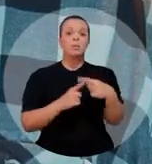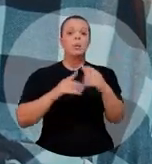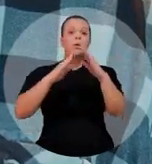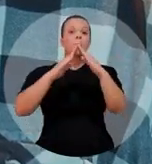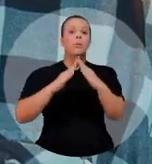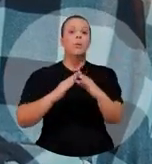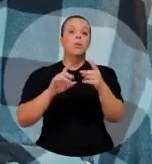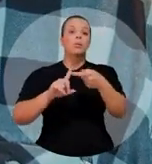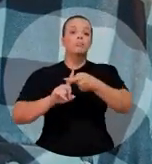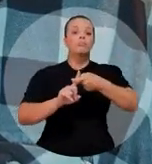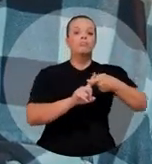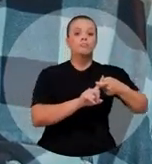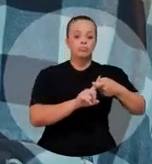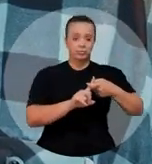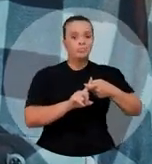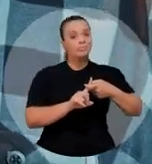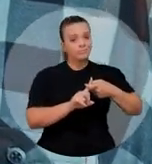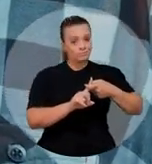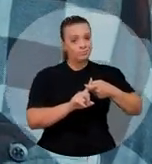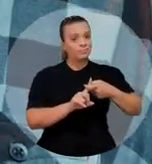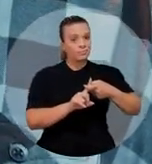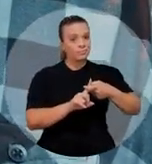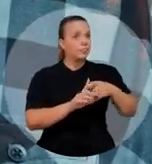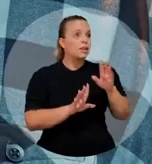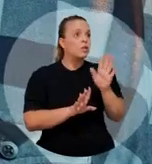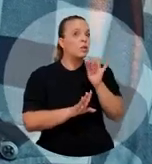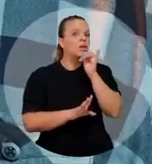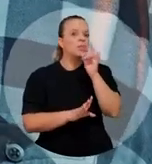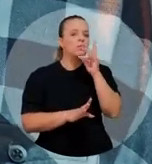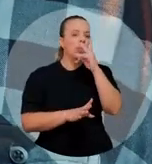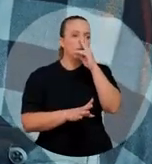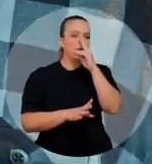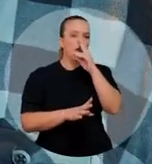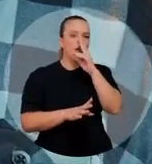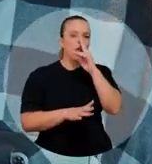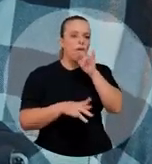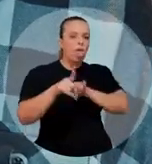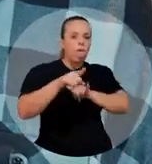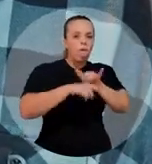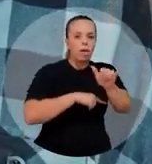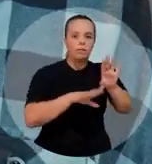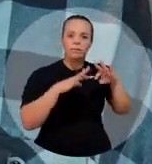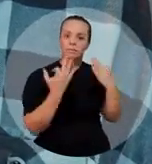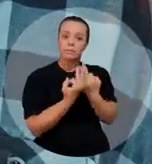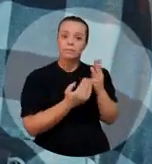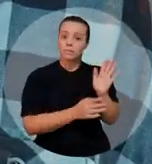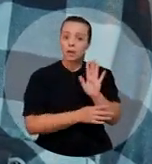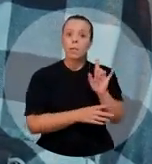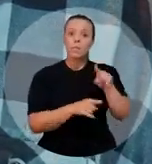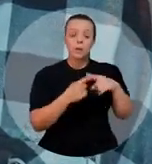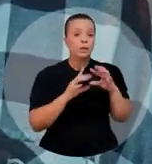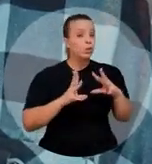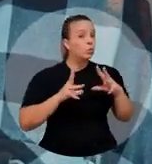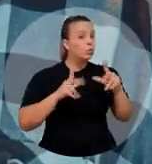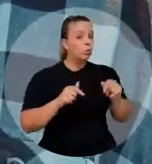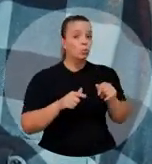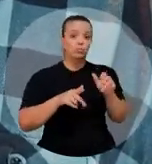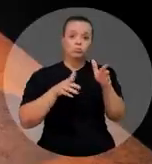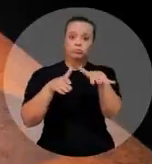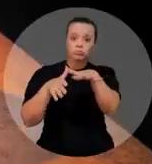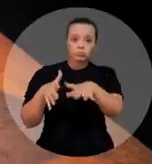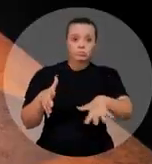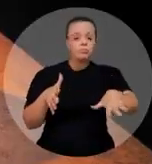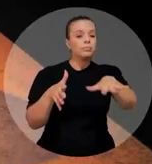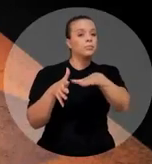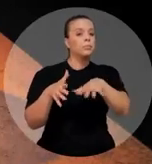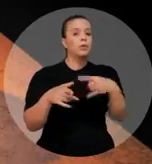que elas estão na periferia dele. Uhum. Então, não é só uma vingança dentro da família, mas dentro do status quo.